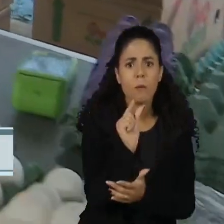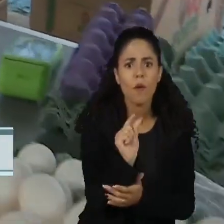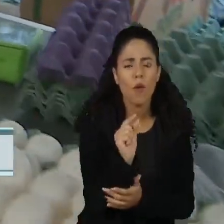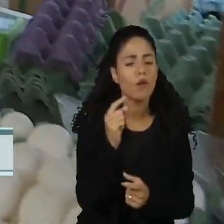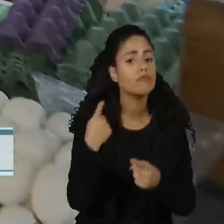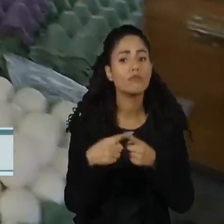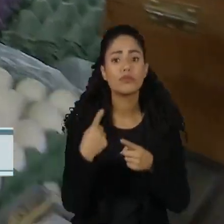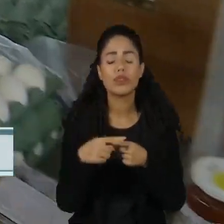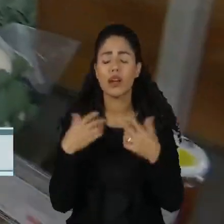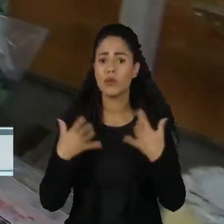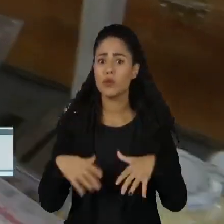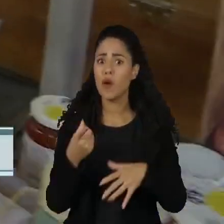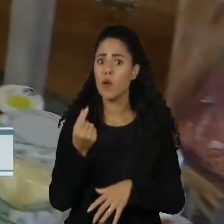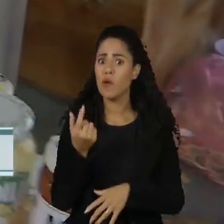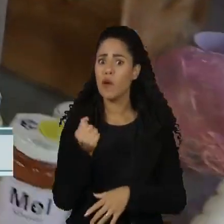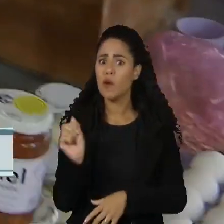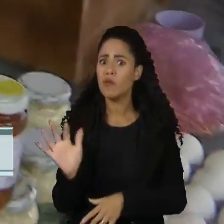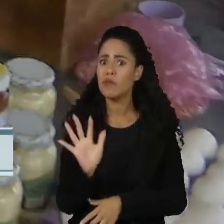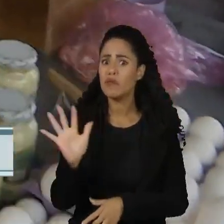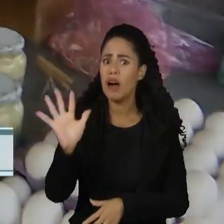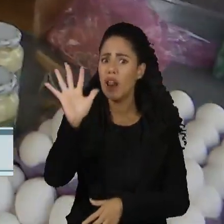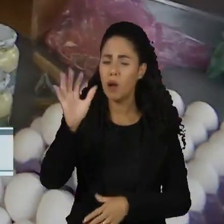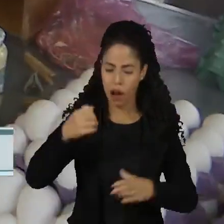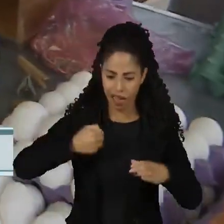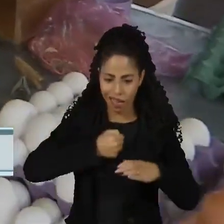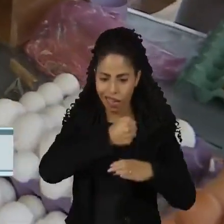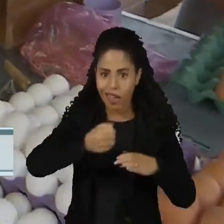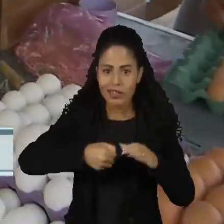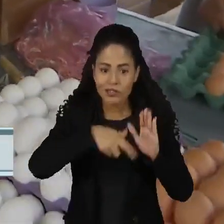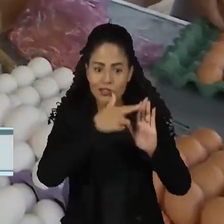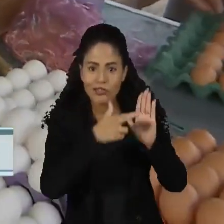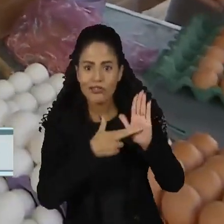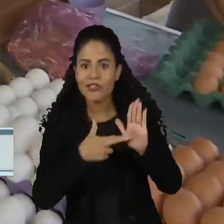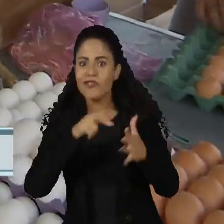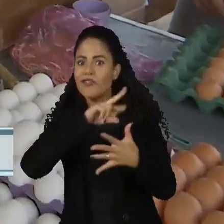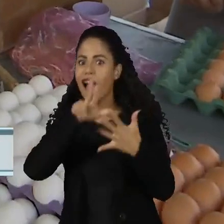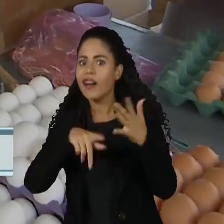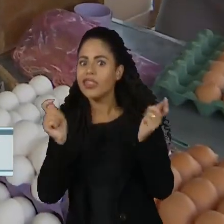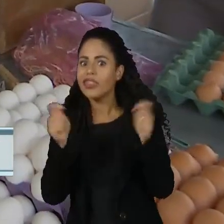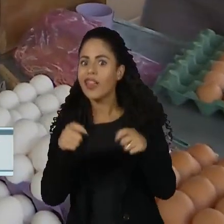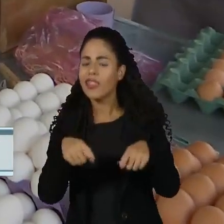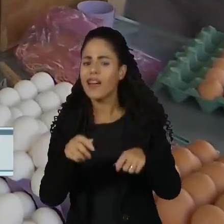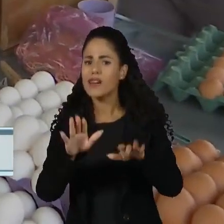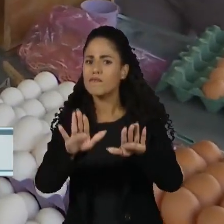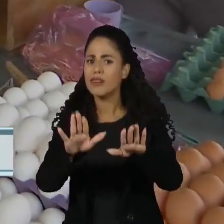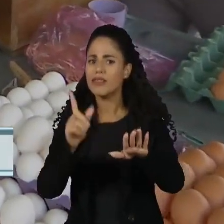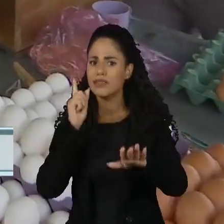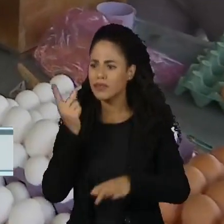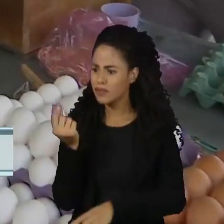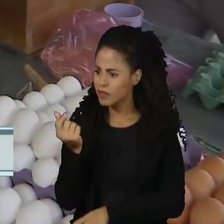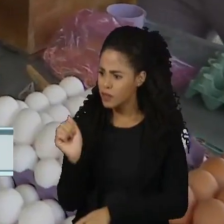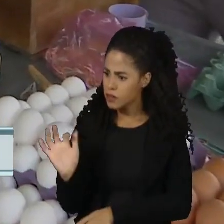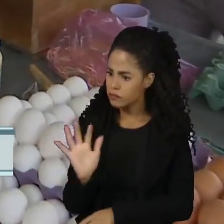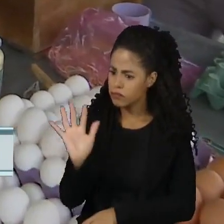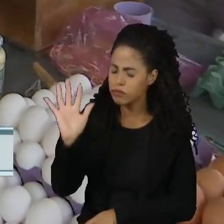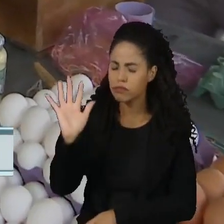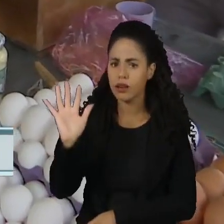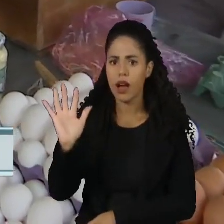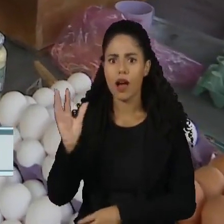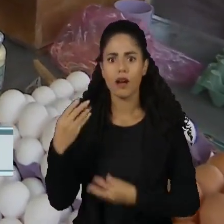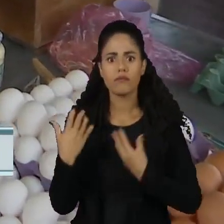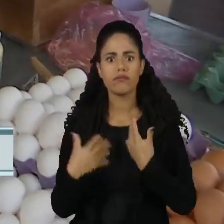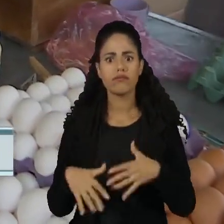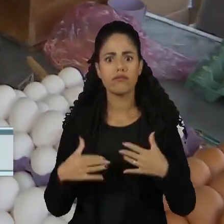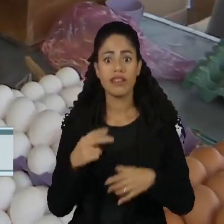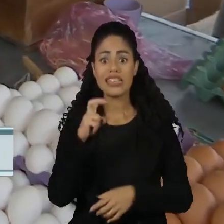nem estou falando das variadas receitas que dá para fazer com essa proteína. Estou falando do preço mesmo. Para se ter uma ideia, há 5